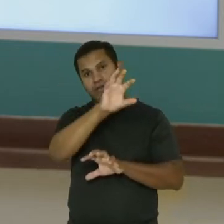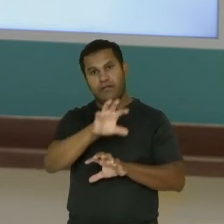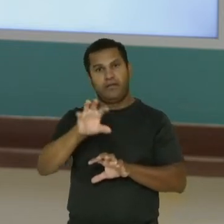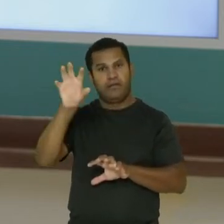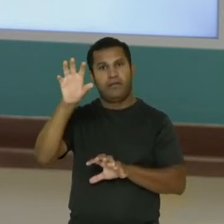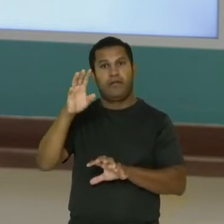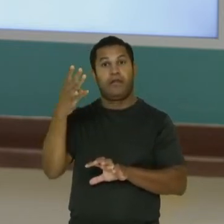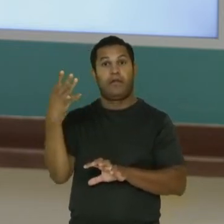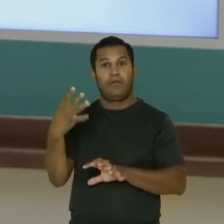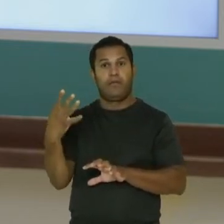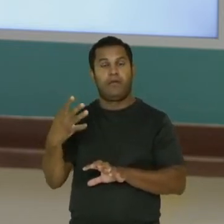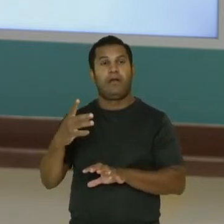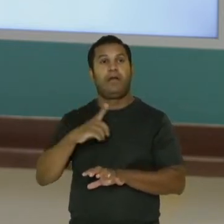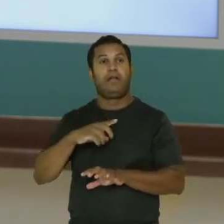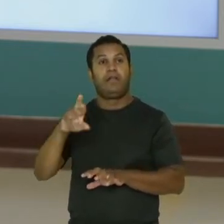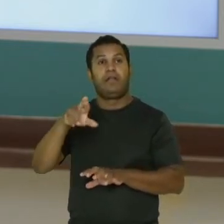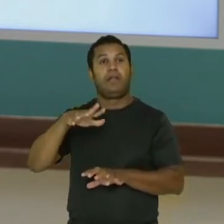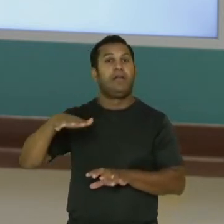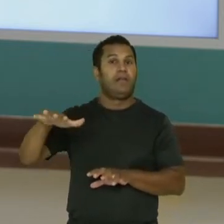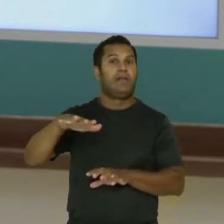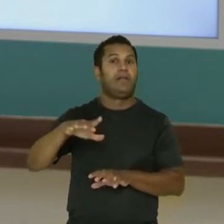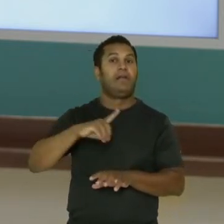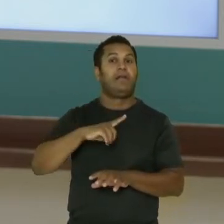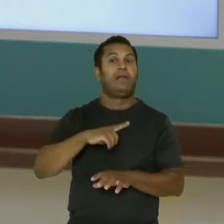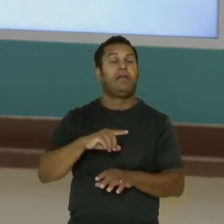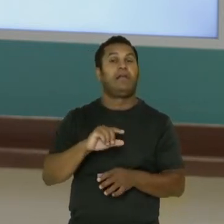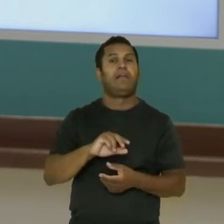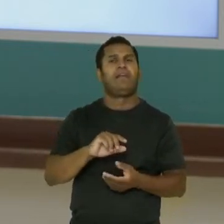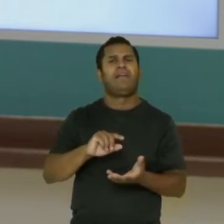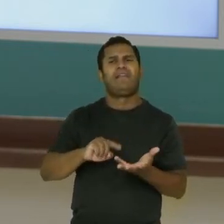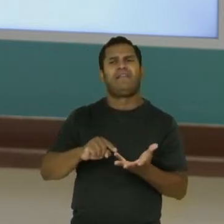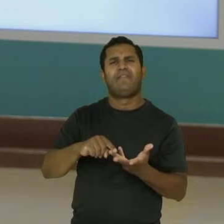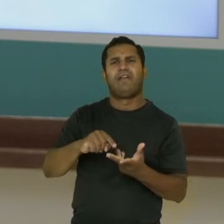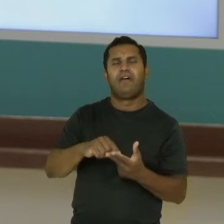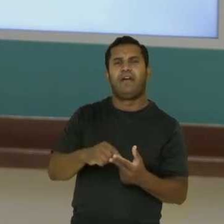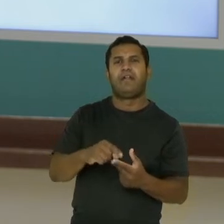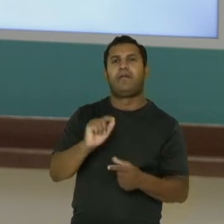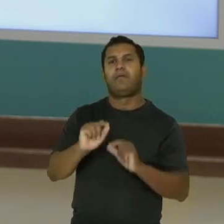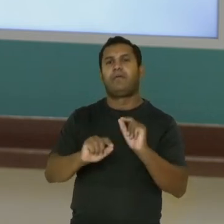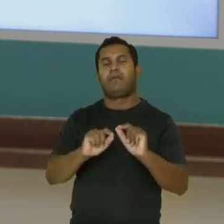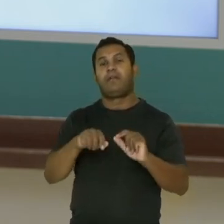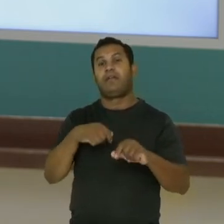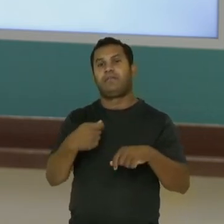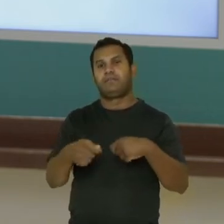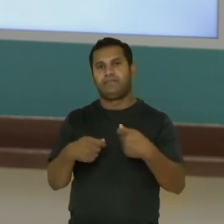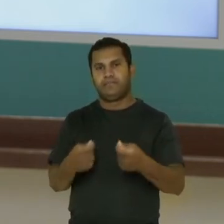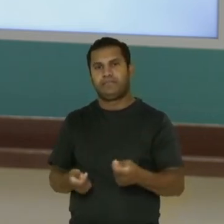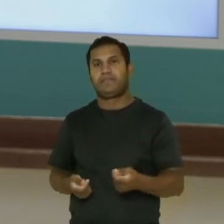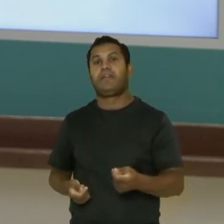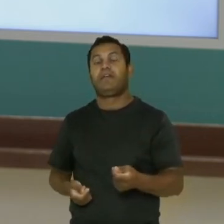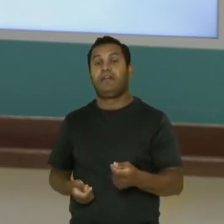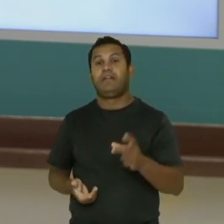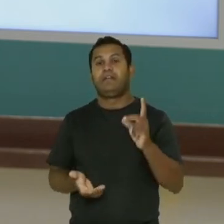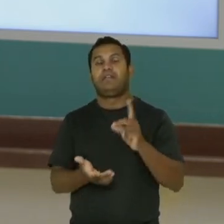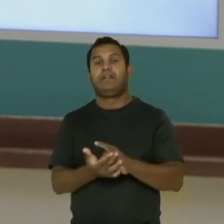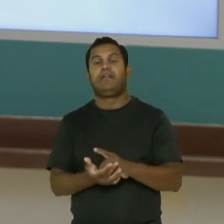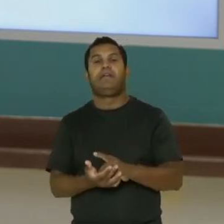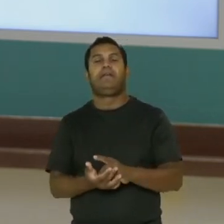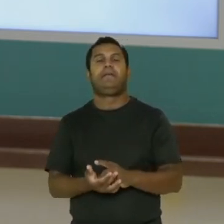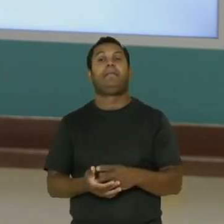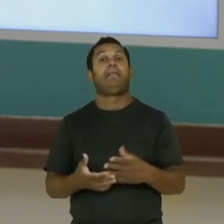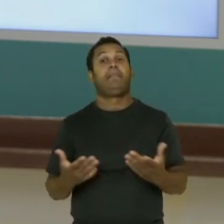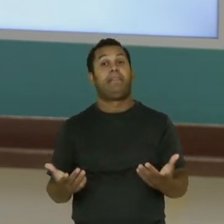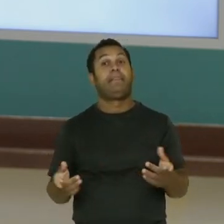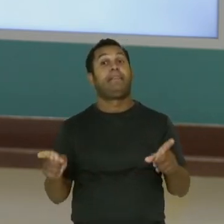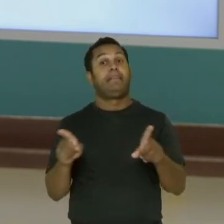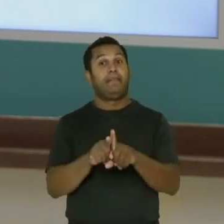ali, em termos de desenvolvimento, eram bastante significativas quando ele estabeleceu essa divisão. E claro que ainda se